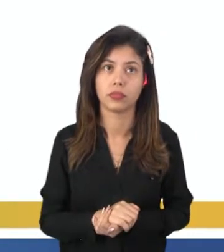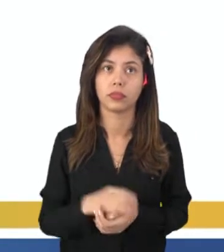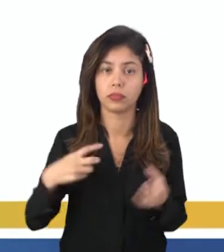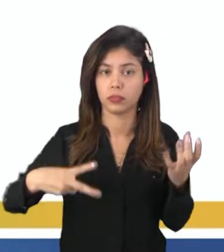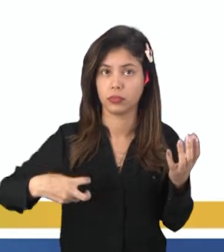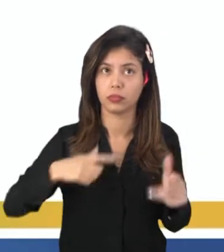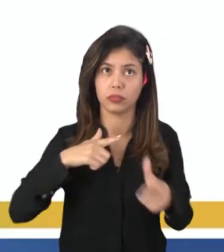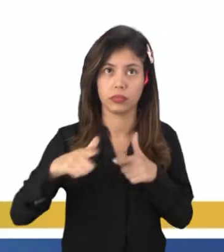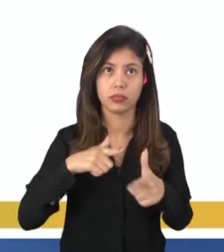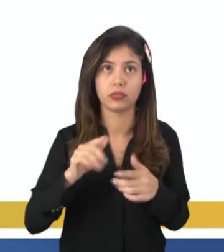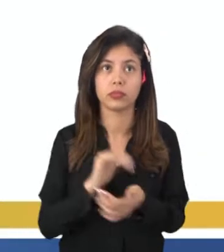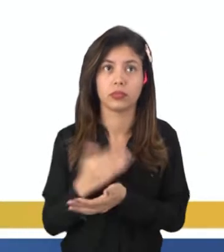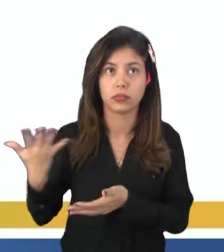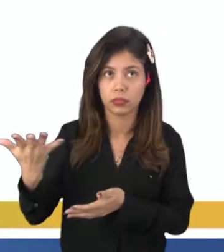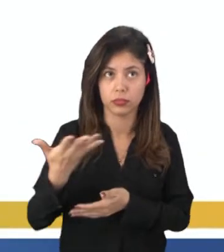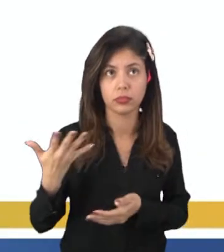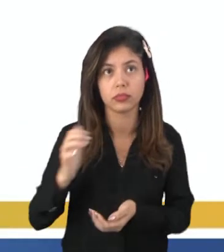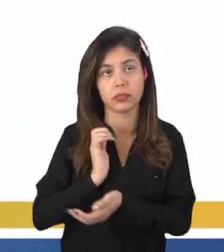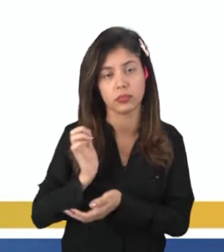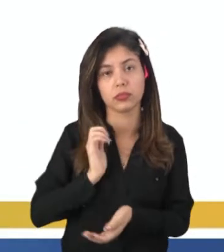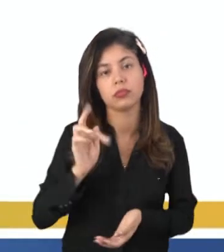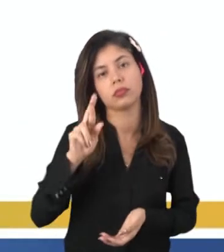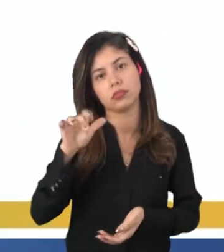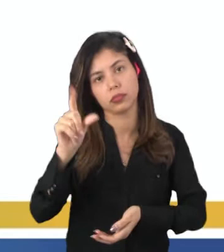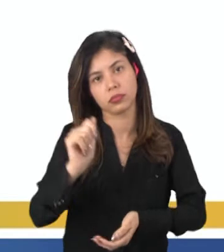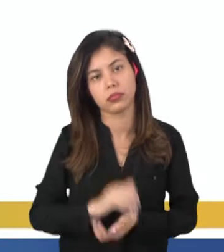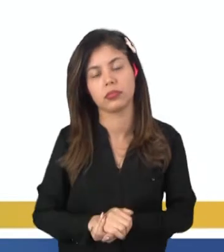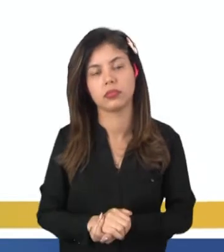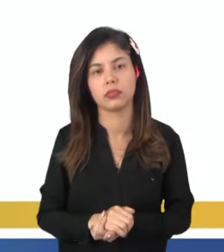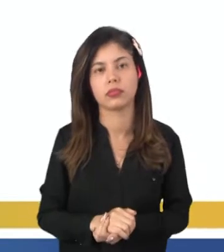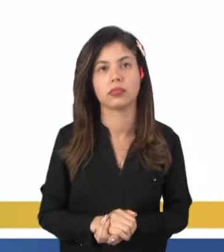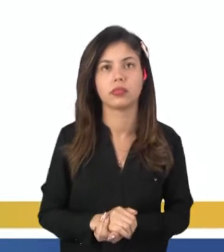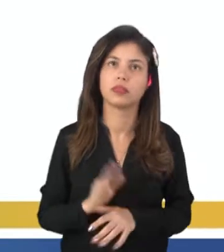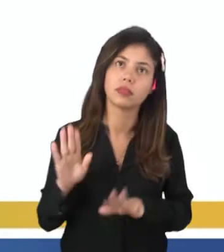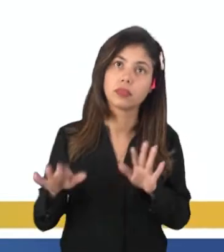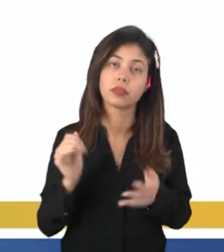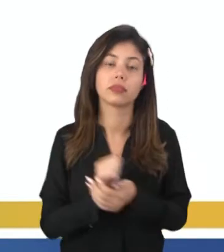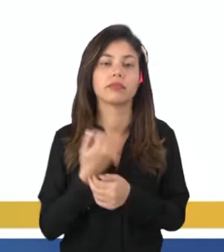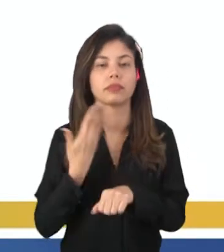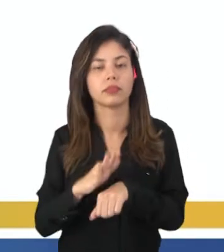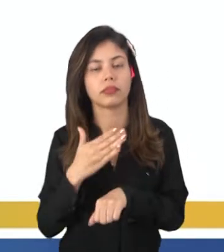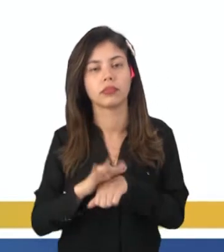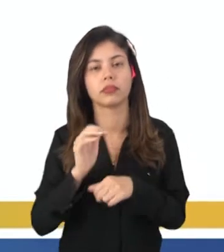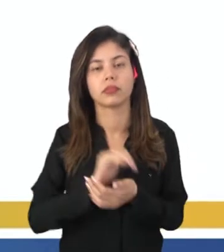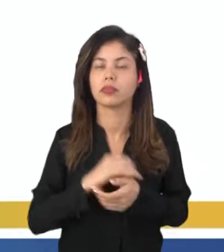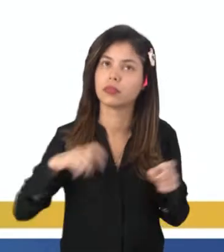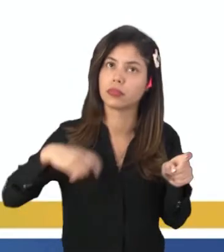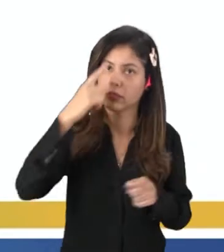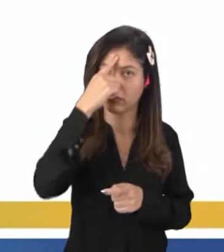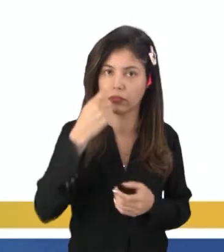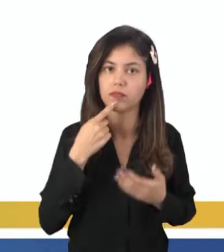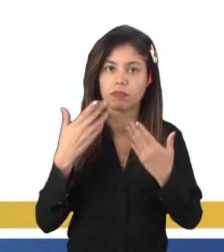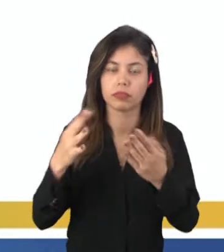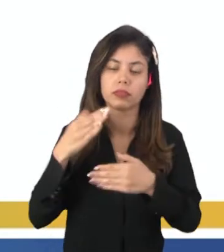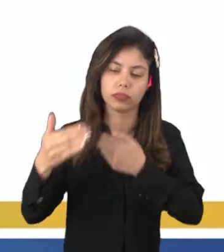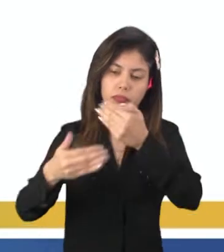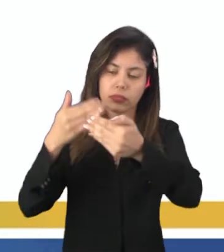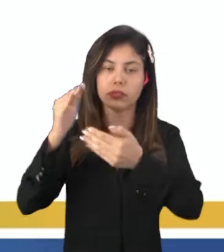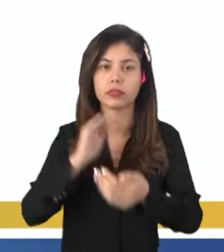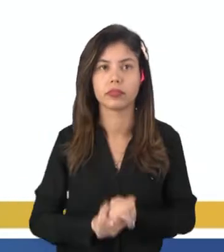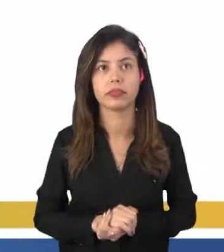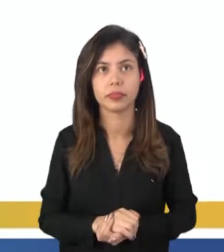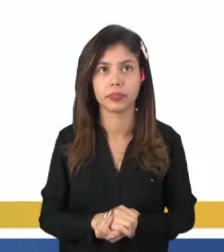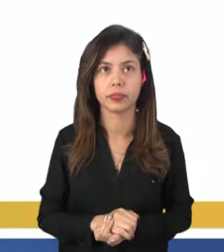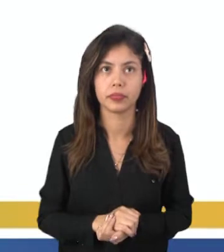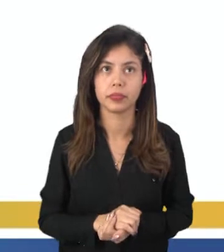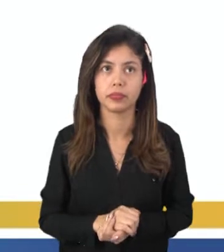exploração do trabalho à base da riqueza feudal, que era realmente a prática da agricultura, né? Observe nas imagens aí todo esse processo, né?